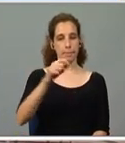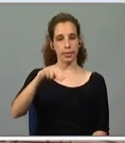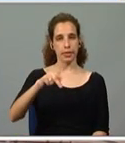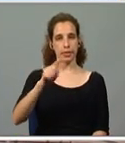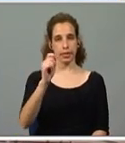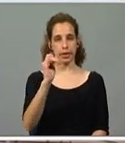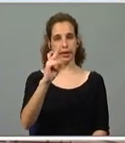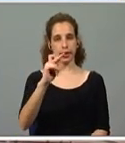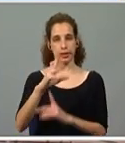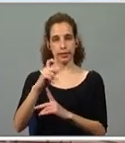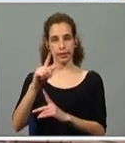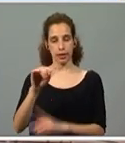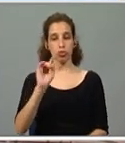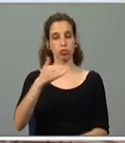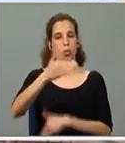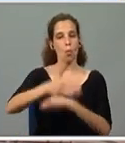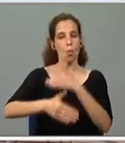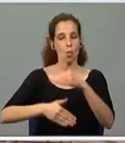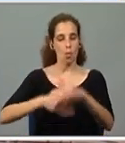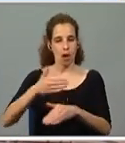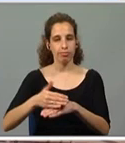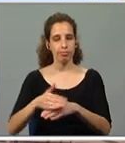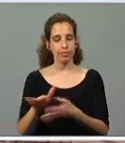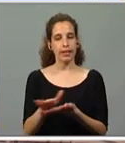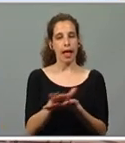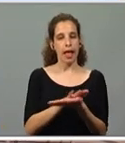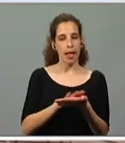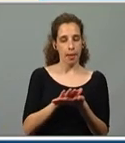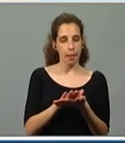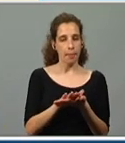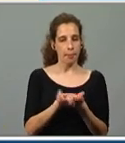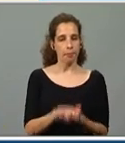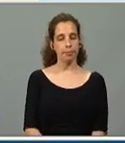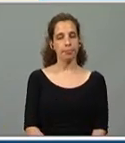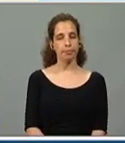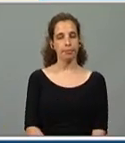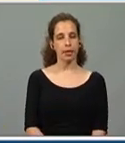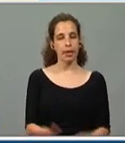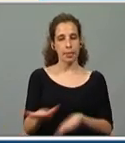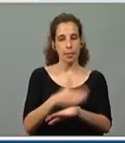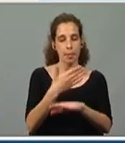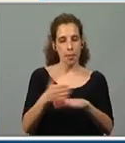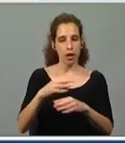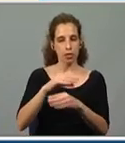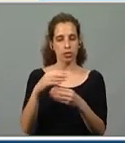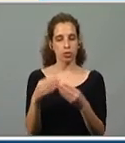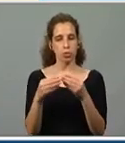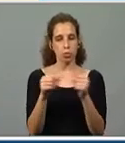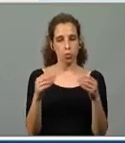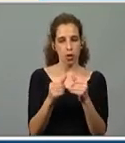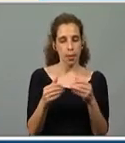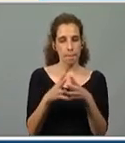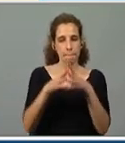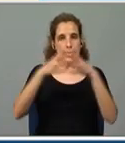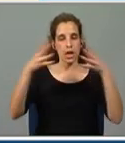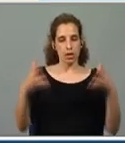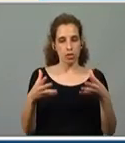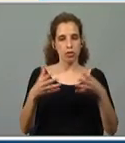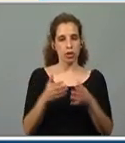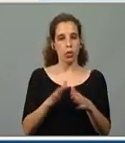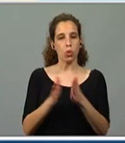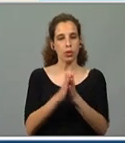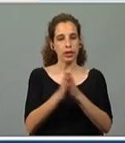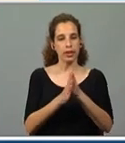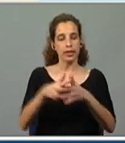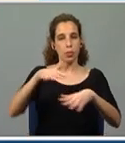peneiração. Ora, a peneiração é um processo que consiste em separar os componentes que têm maior dimensão, usando uma peneira,